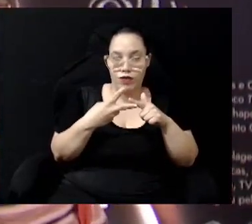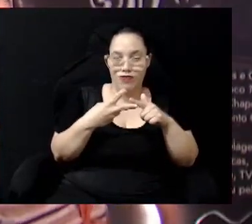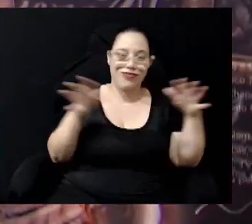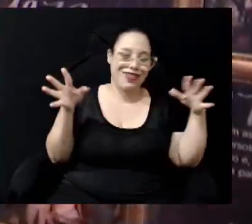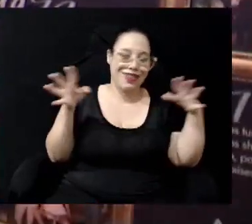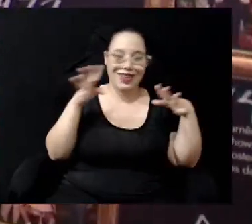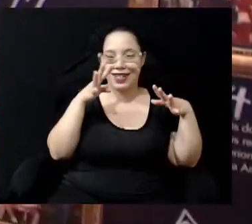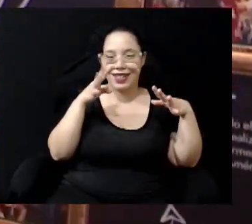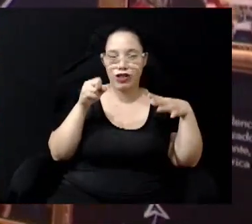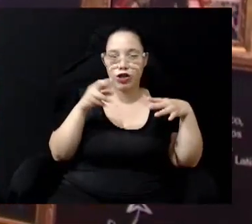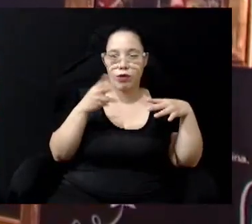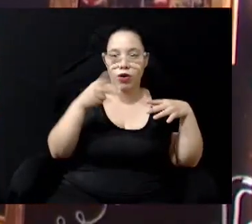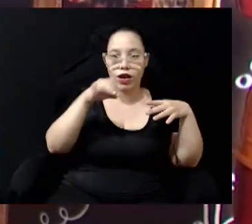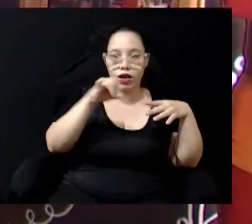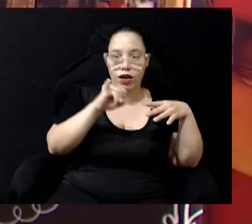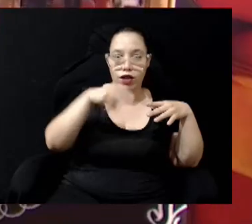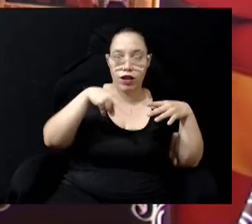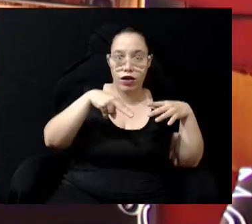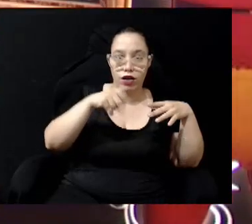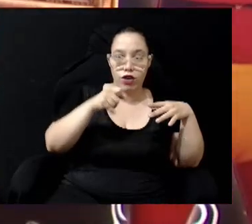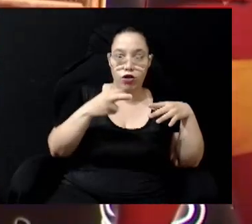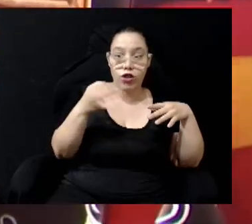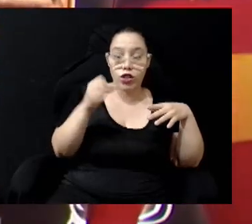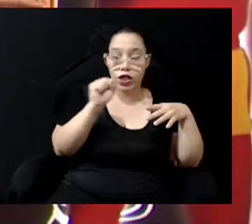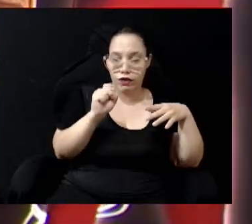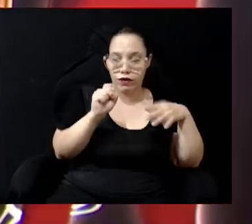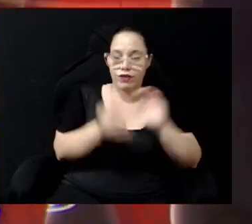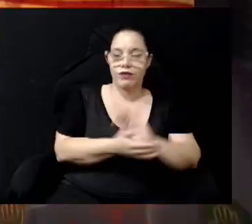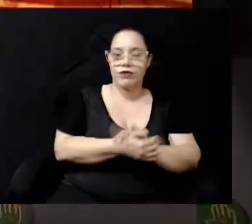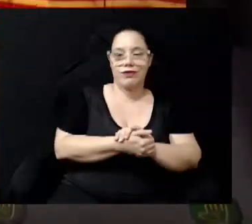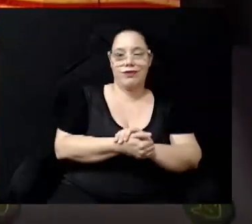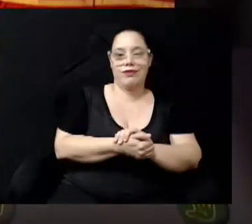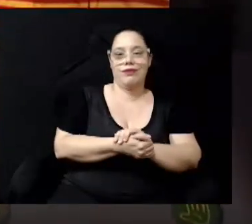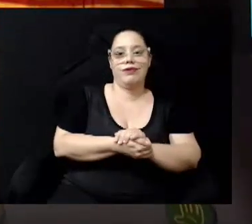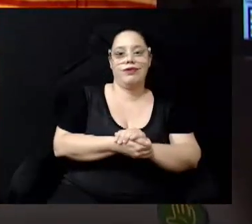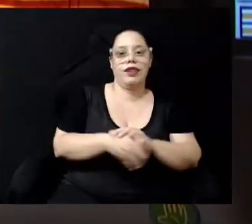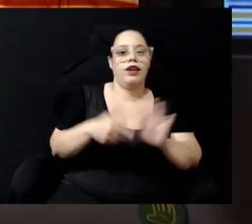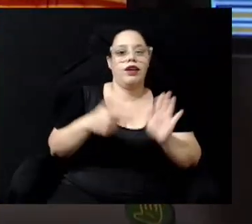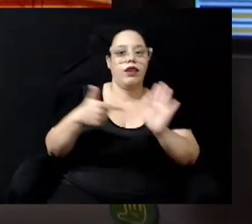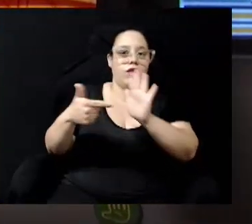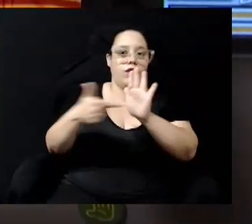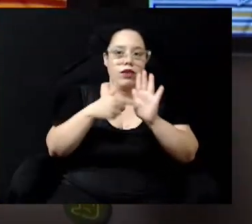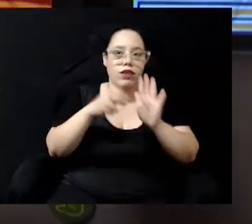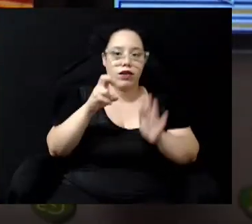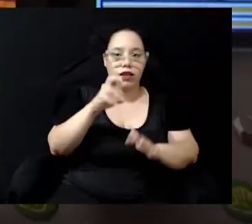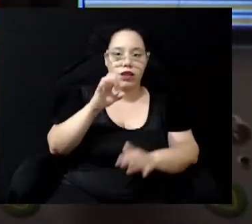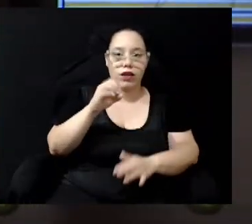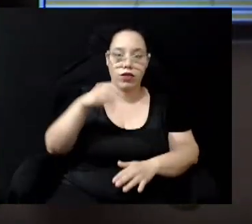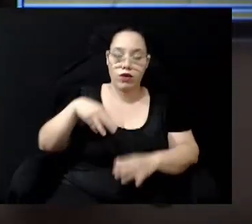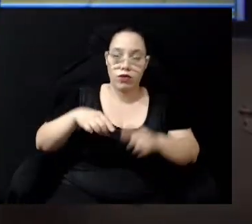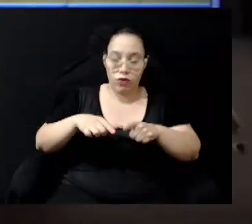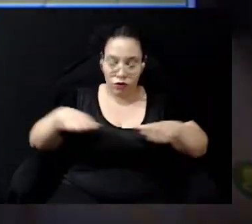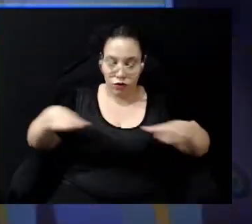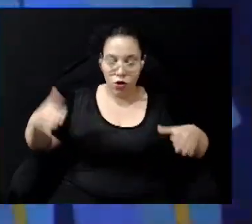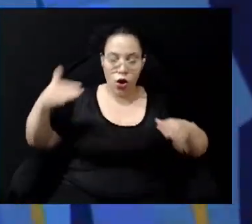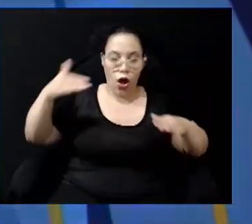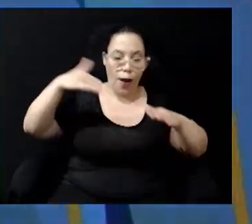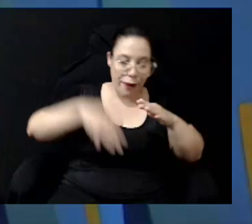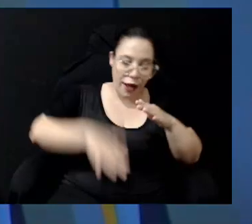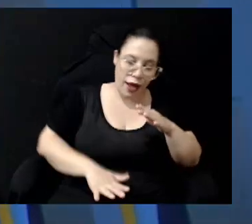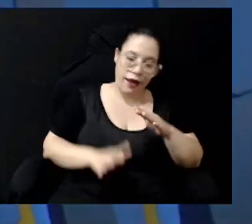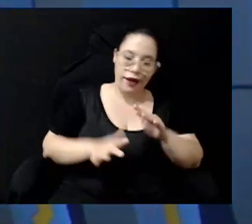Chapolin Colorado e o Chaves. Então a gente tem toda essa mostra em 500 metros quadrados que a gente consegue mergulhar nesse